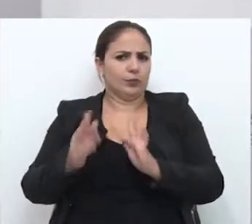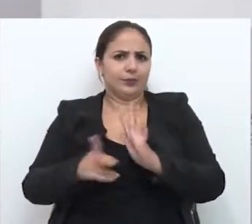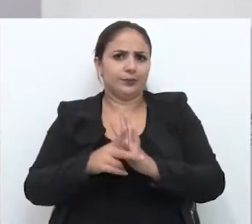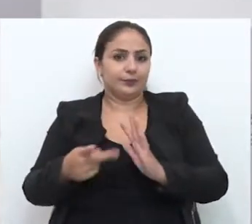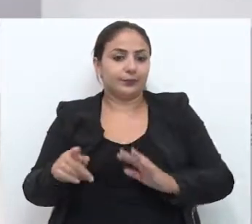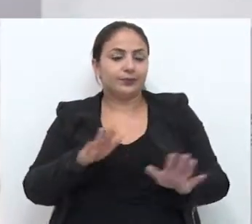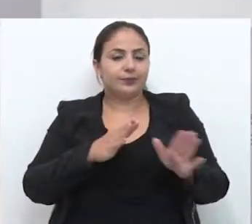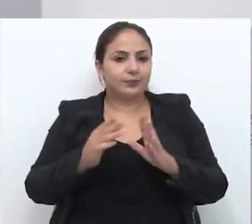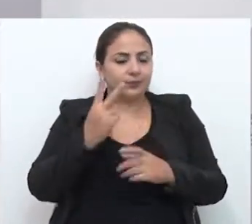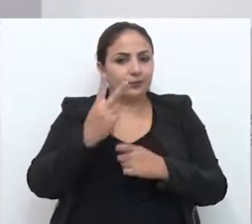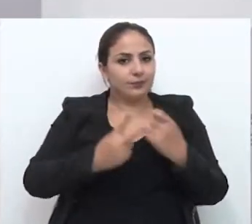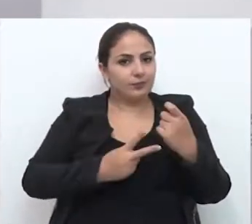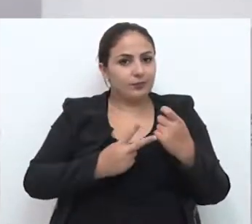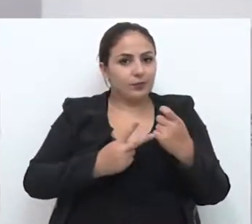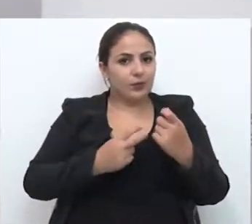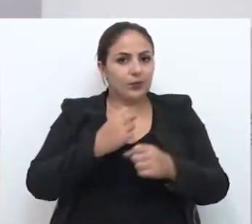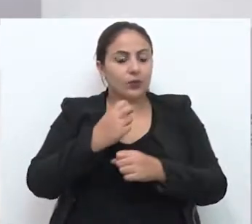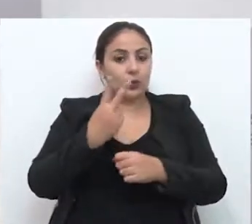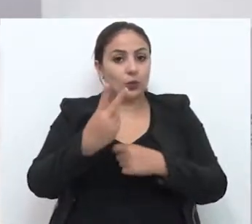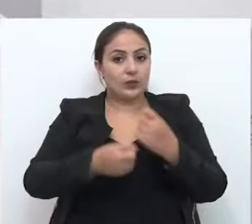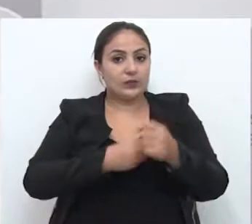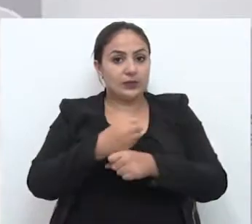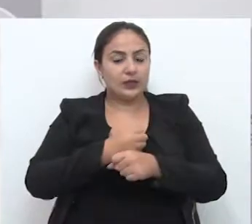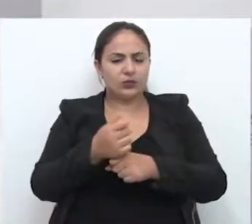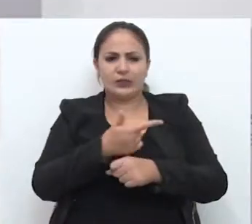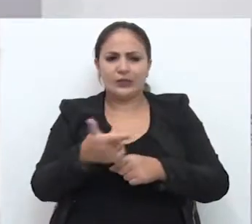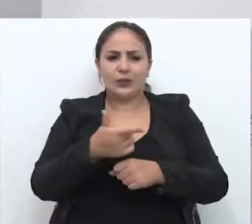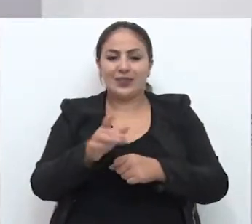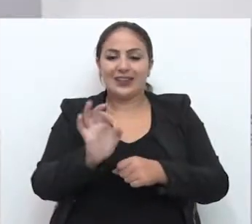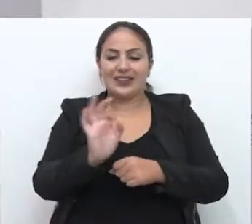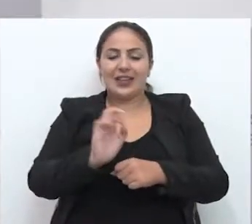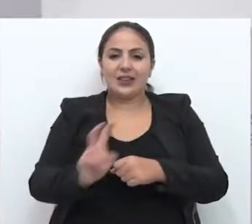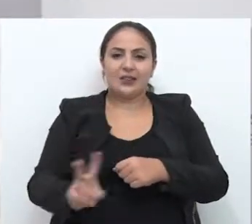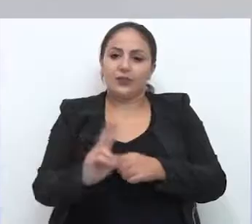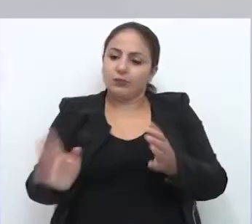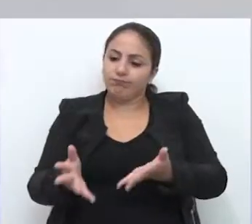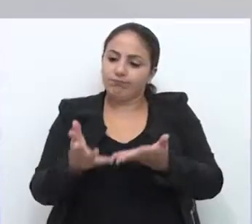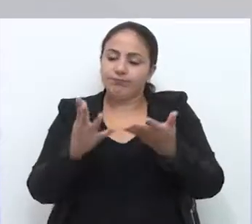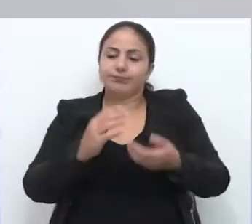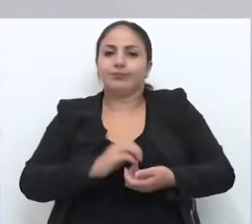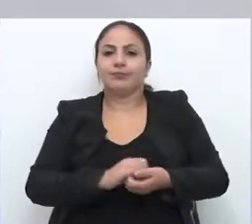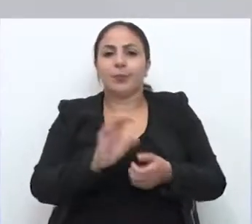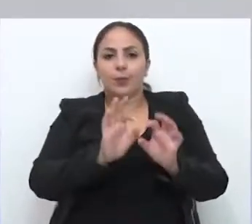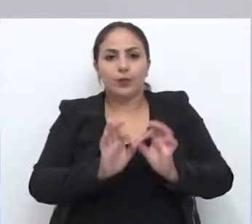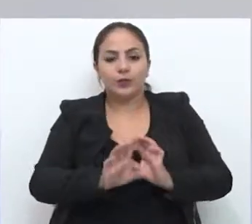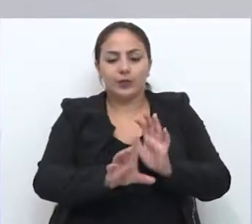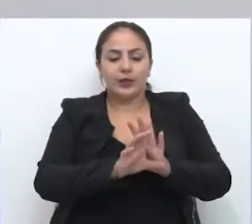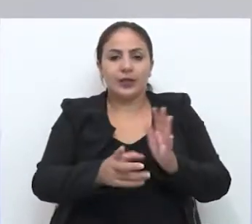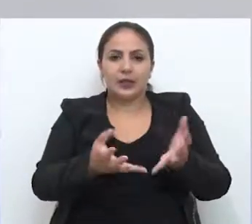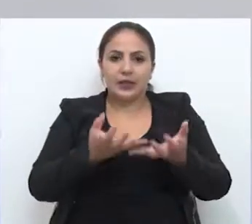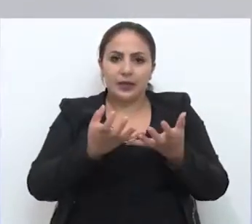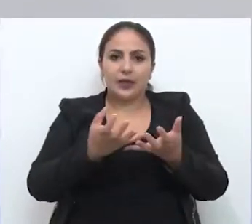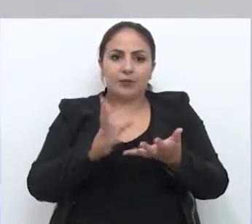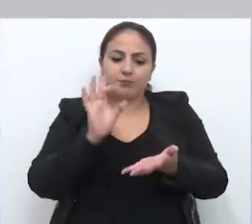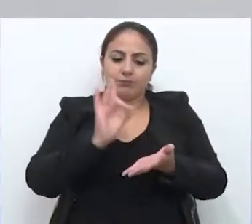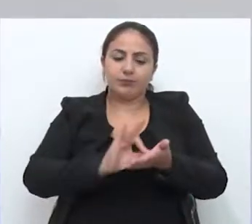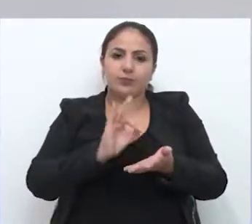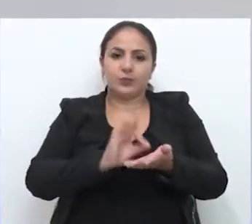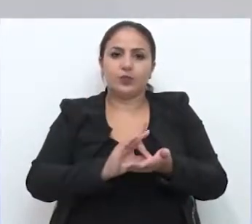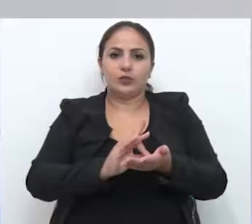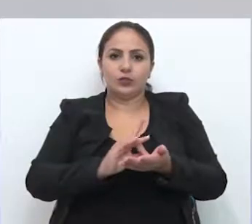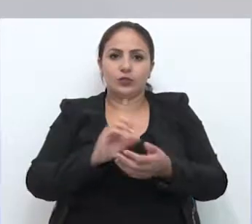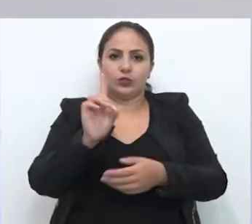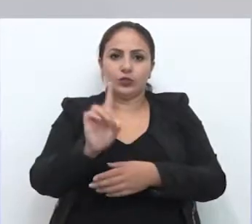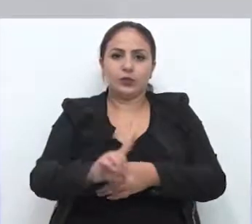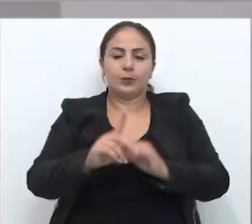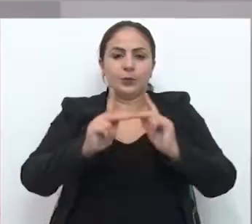até 2 anos, e não tem realmente uma valorização. Projeto de lei quer assegurar direitos para